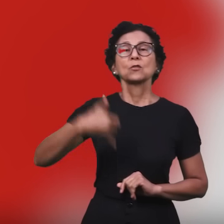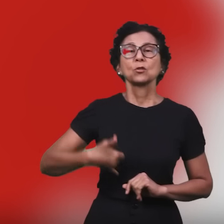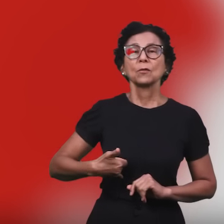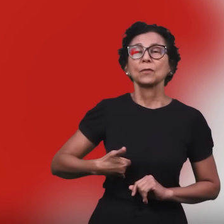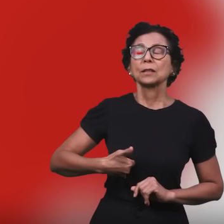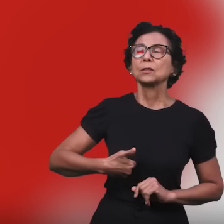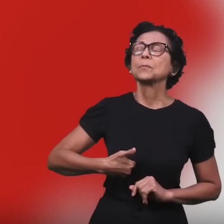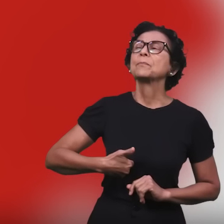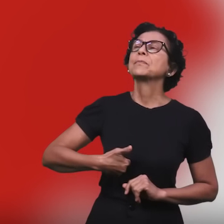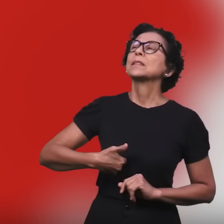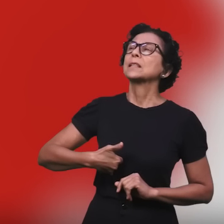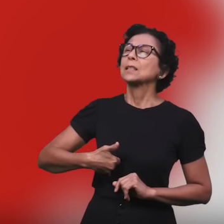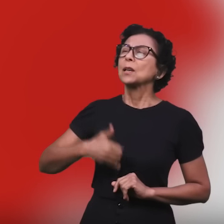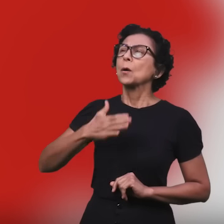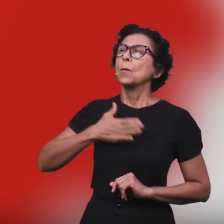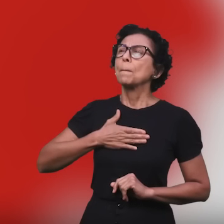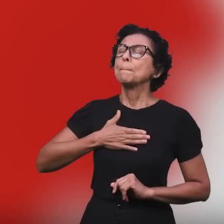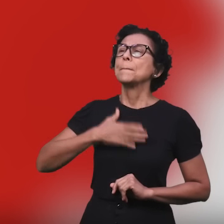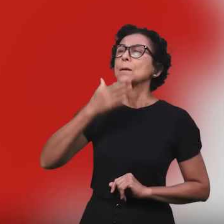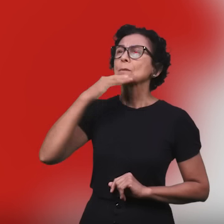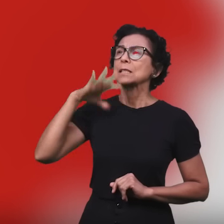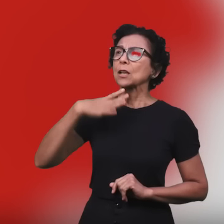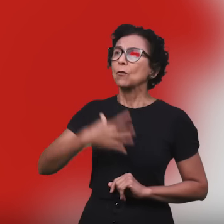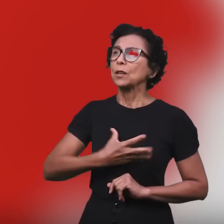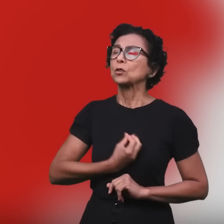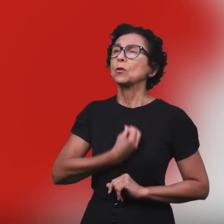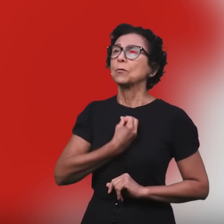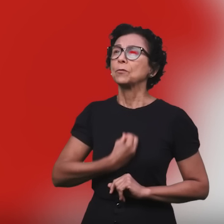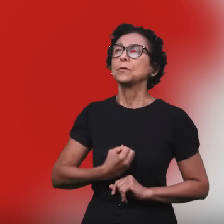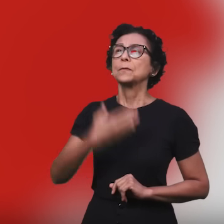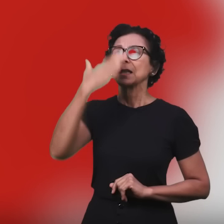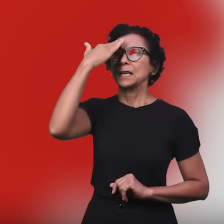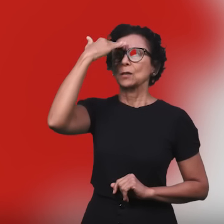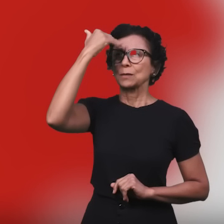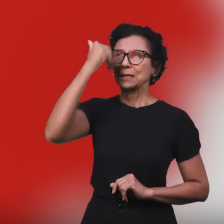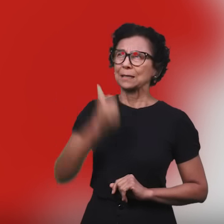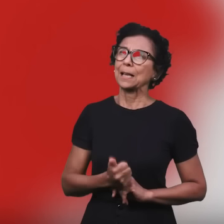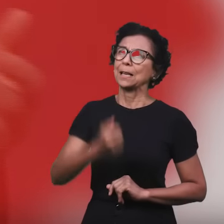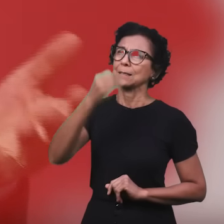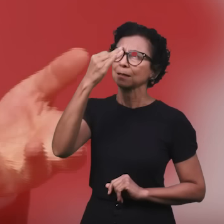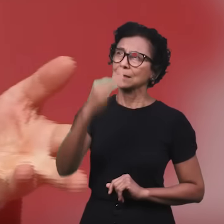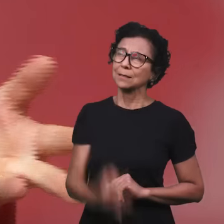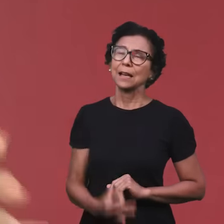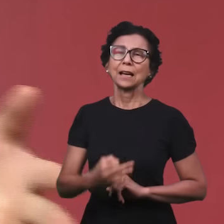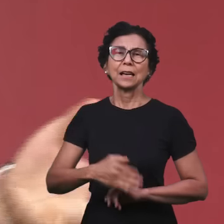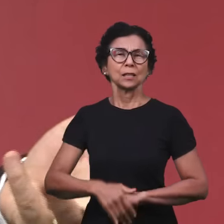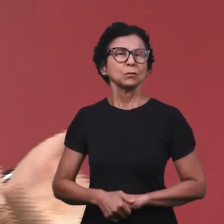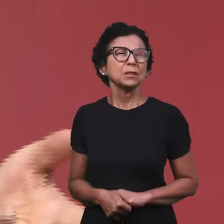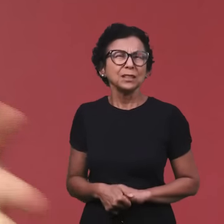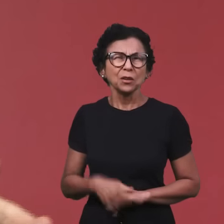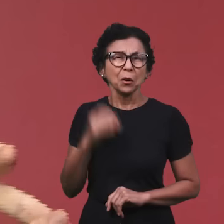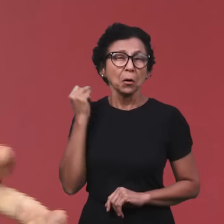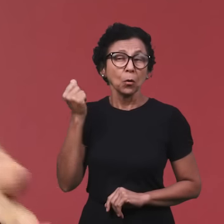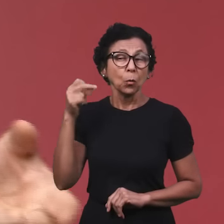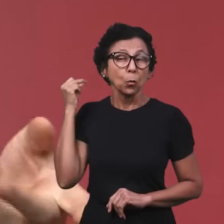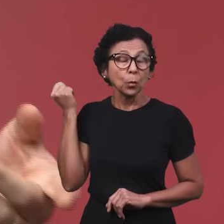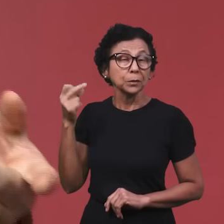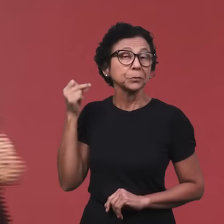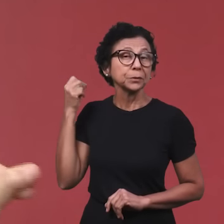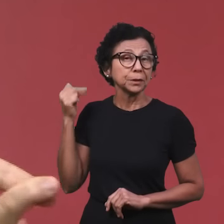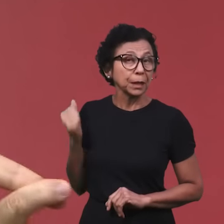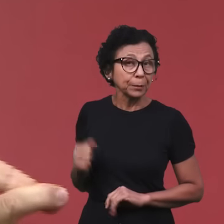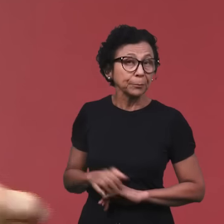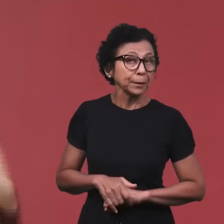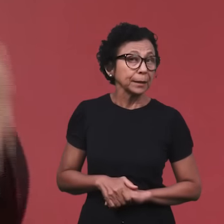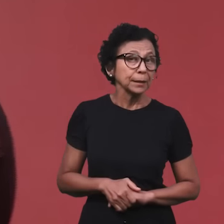estou convicto disso, e isso, quanto tempo antes não havia nada, não havia promessa do Messias, não havia lei, não havia nada, não